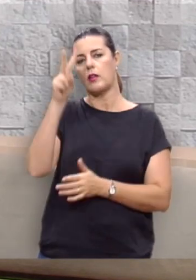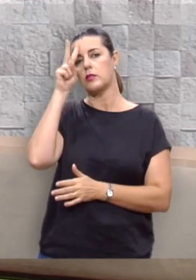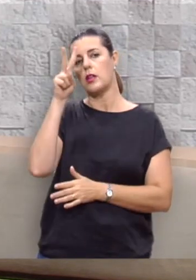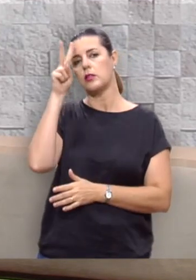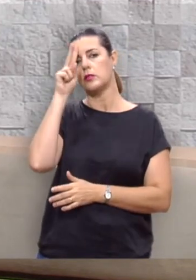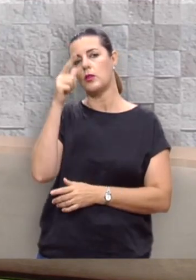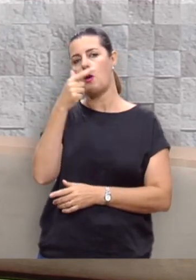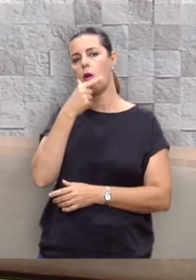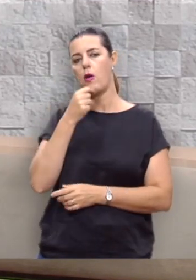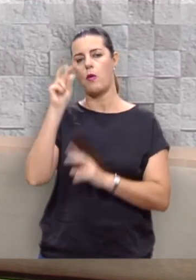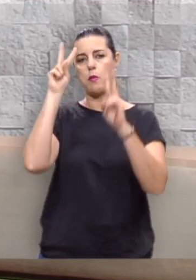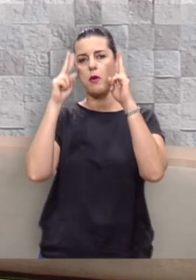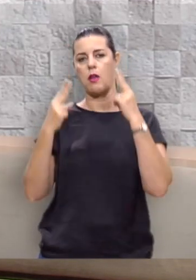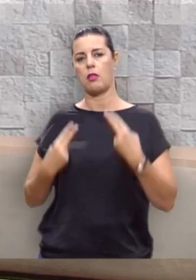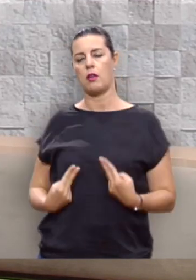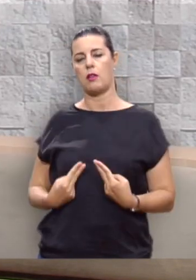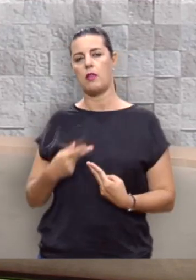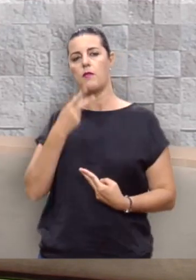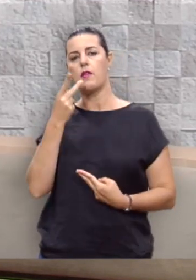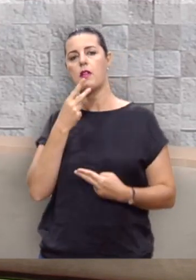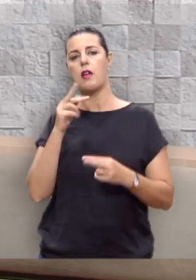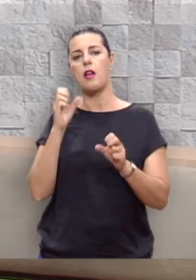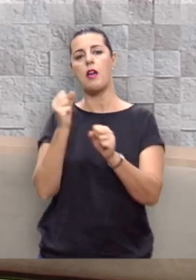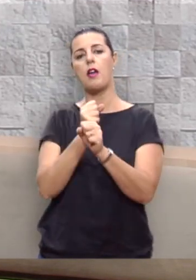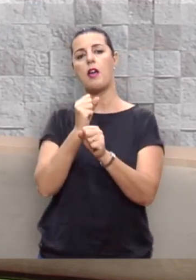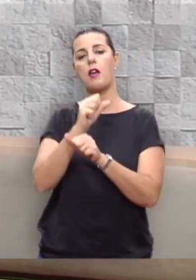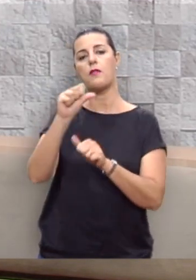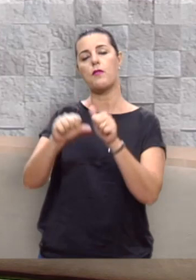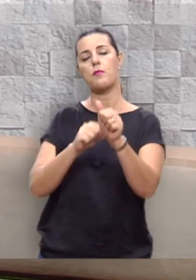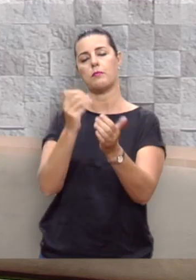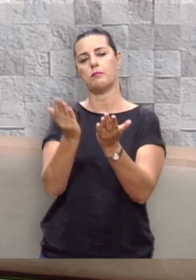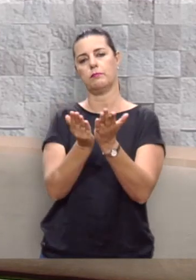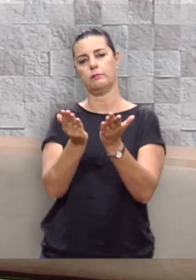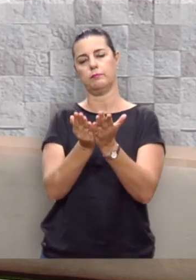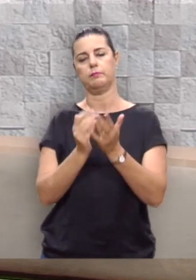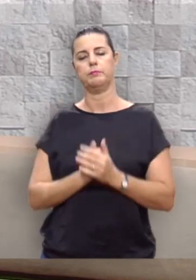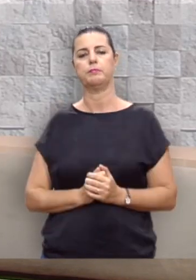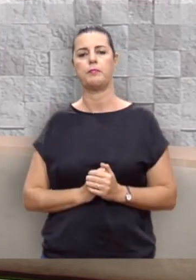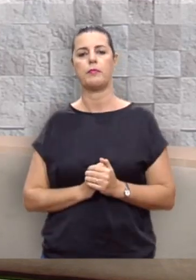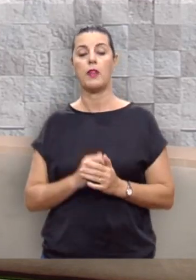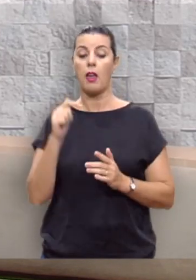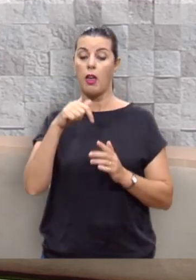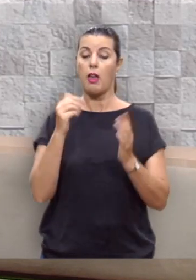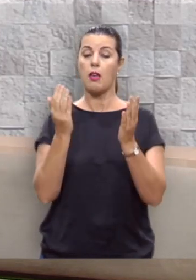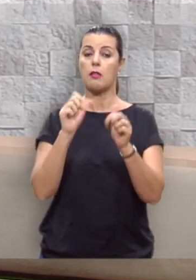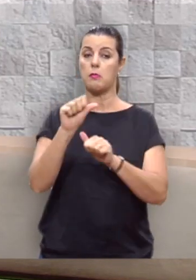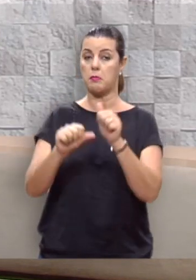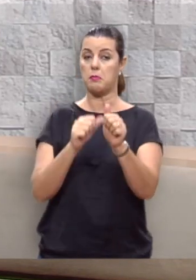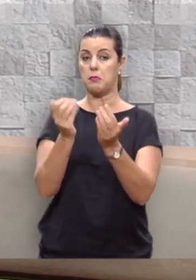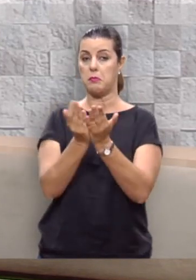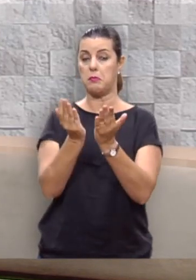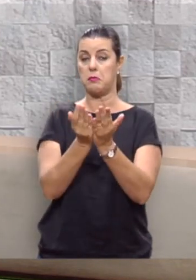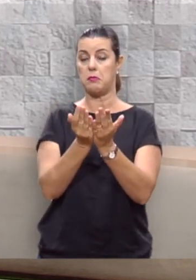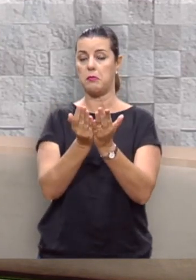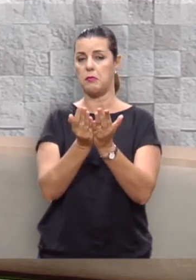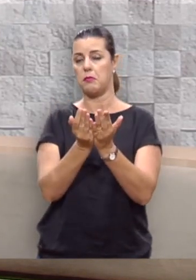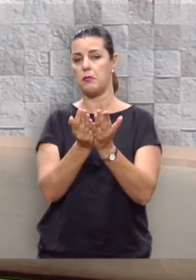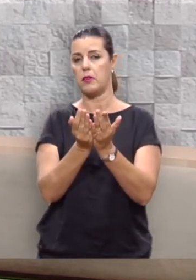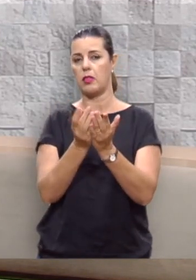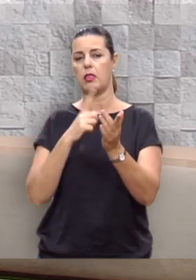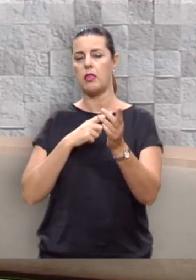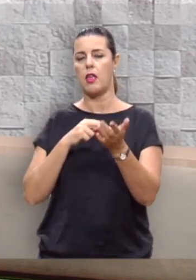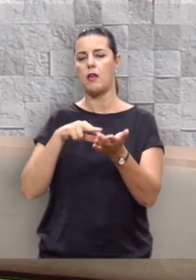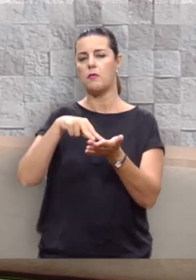da humanidade, que nós chamamos de Reforma Protestante. Esta reforma teve